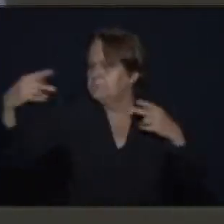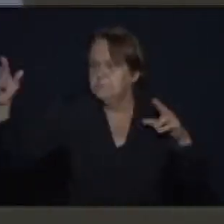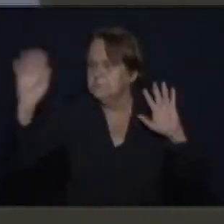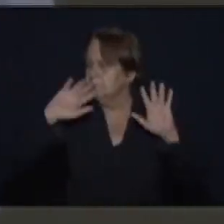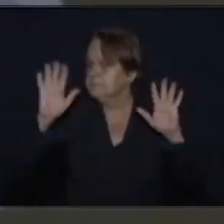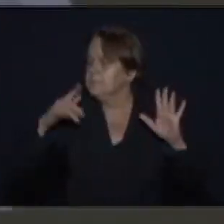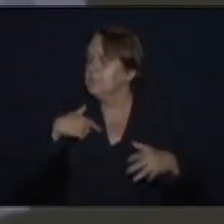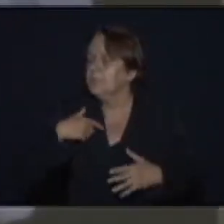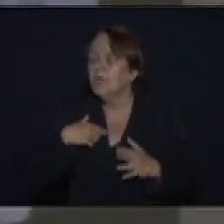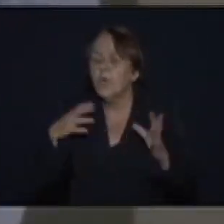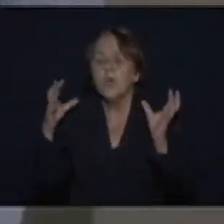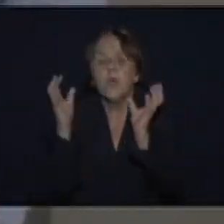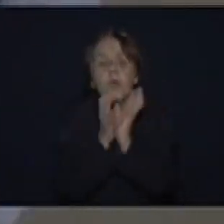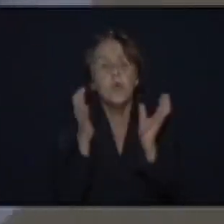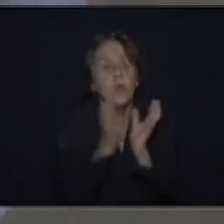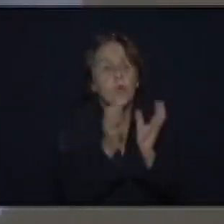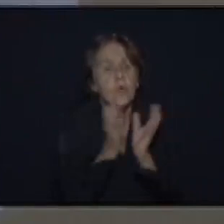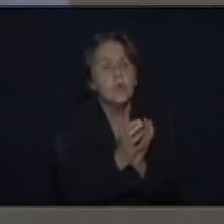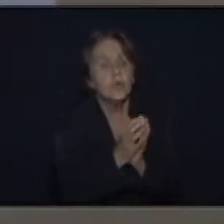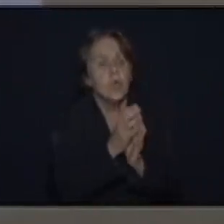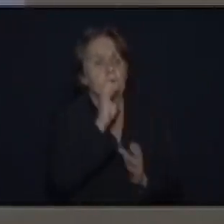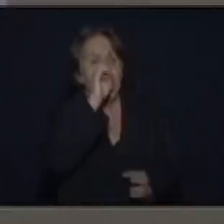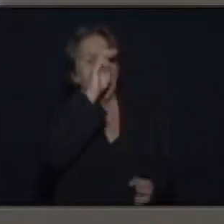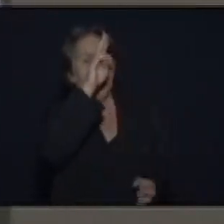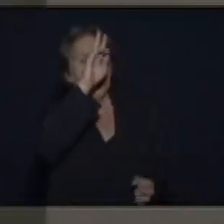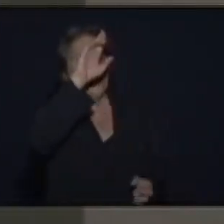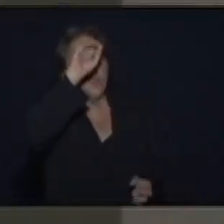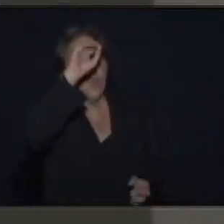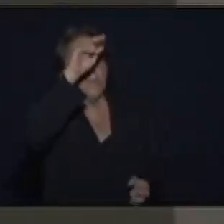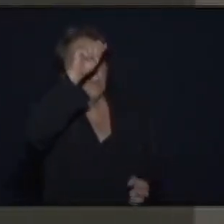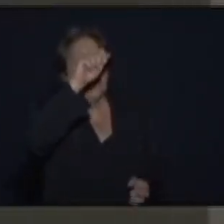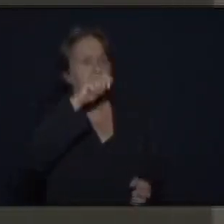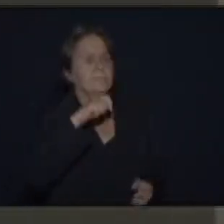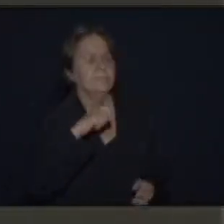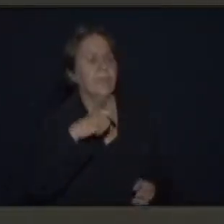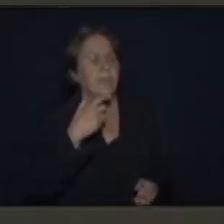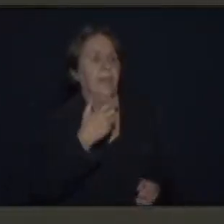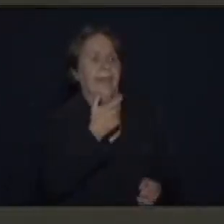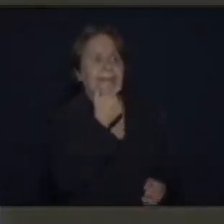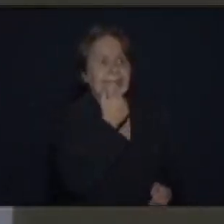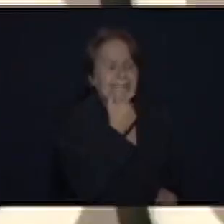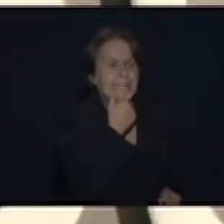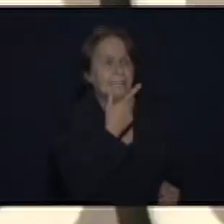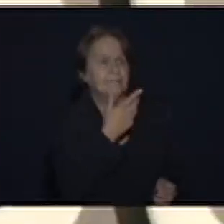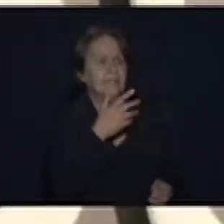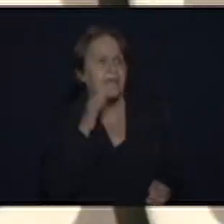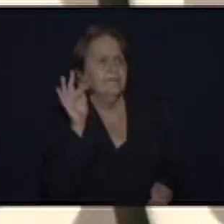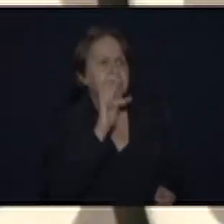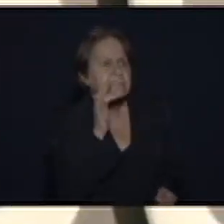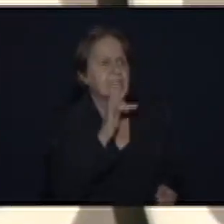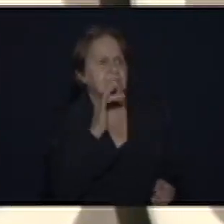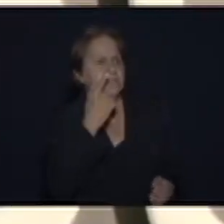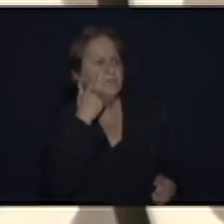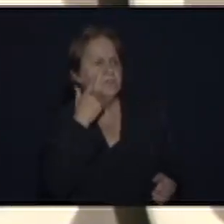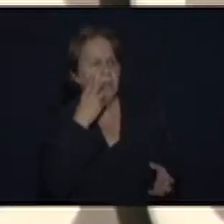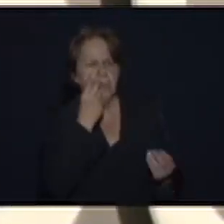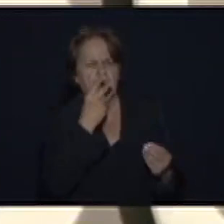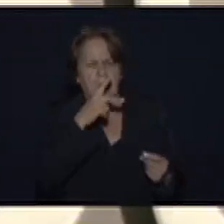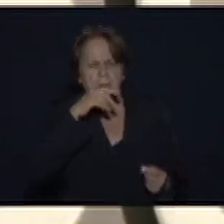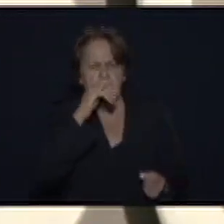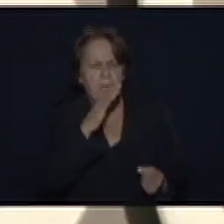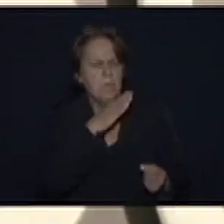você imagina por um francês o Alemão para o inglês tinha deixado a trincheira tinha perdido irmão